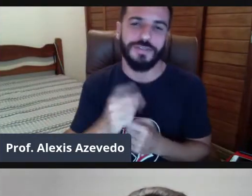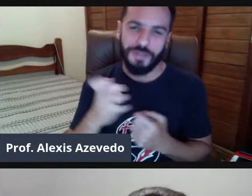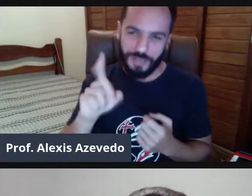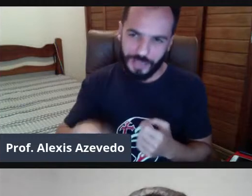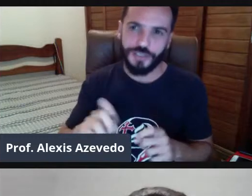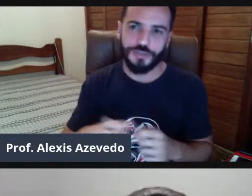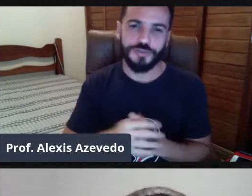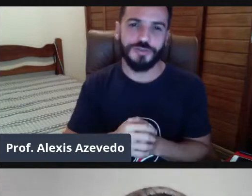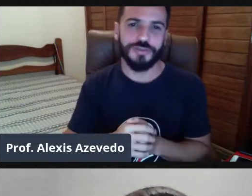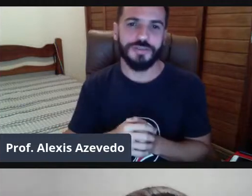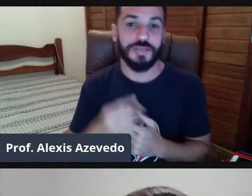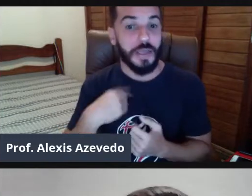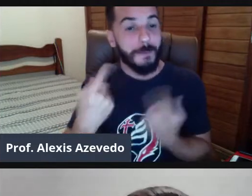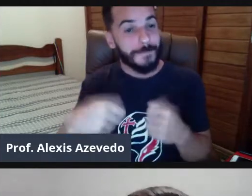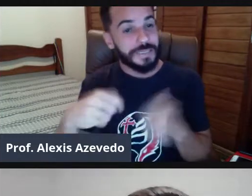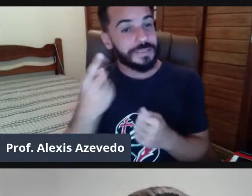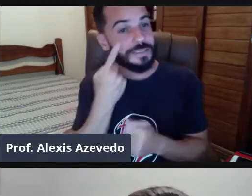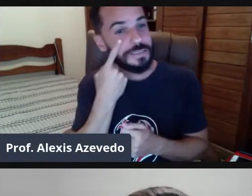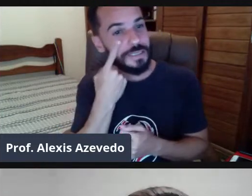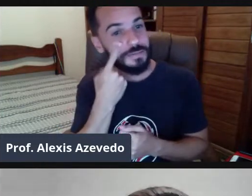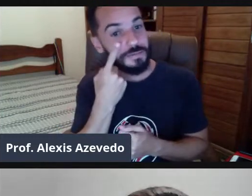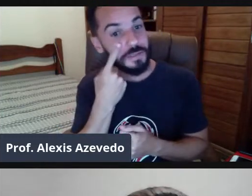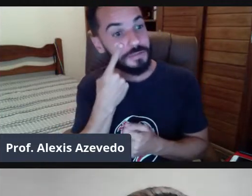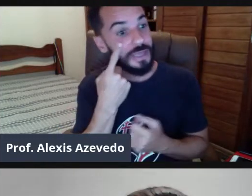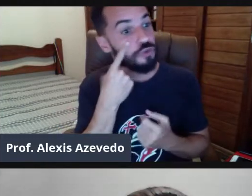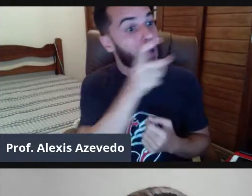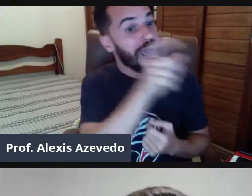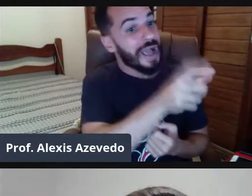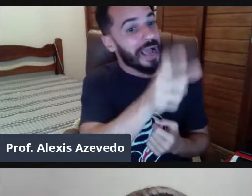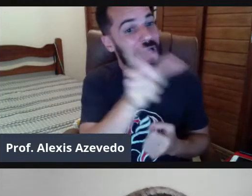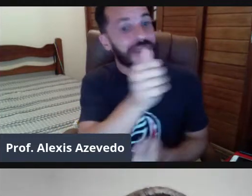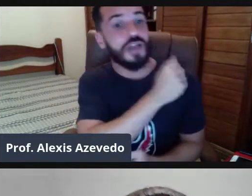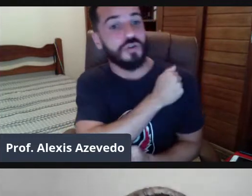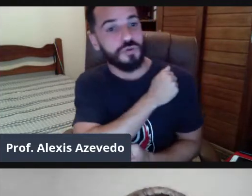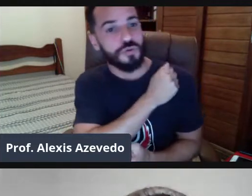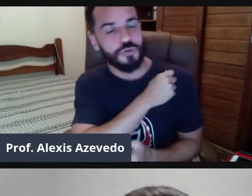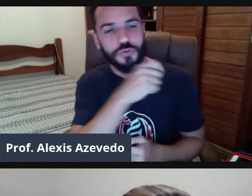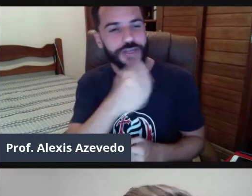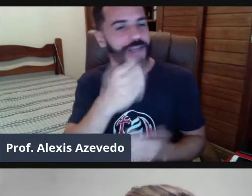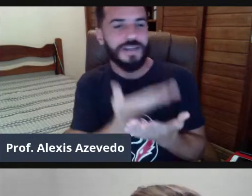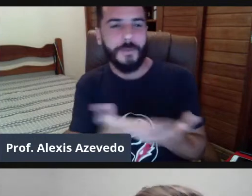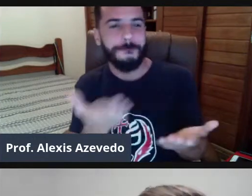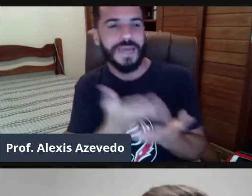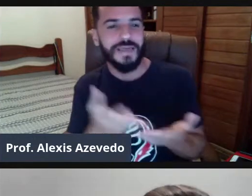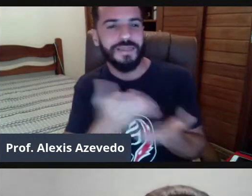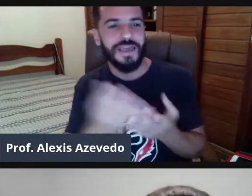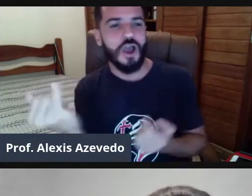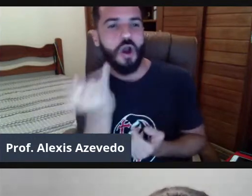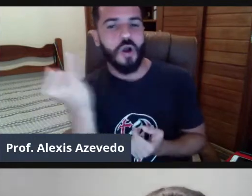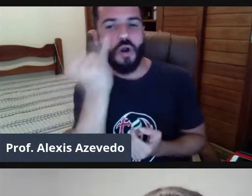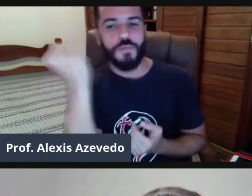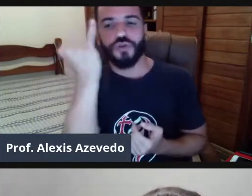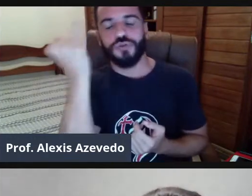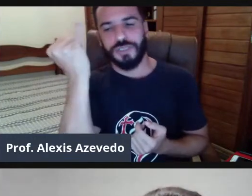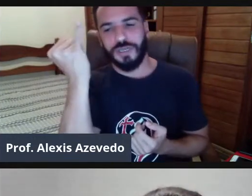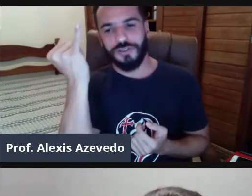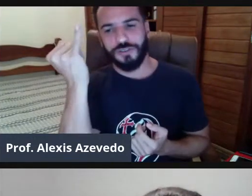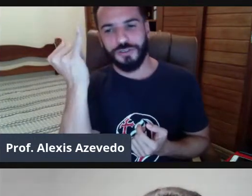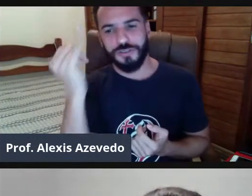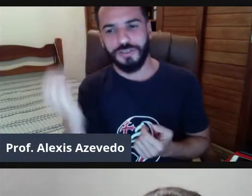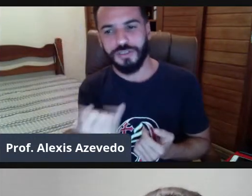é estar atento às demandas e não perder as oportunidades para a gente ir cavando